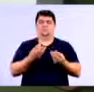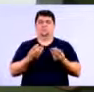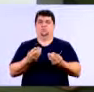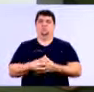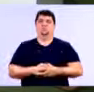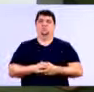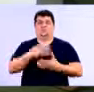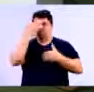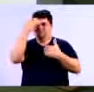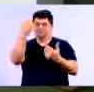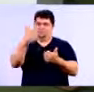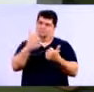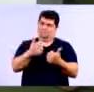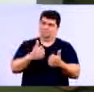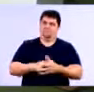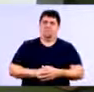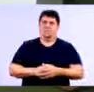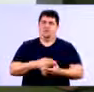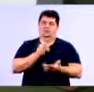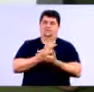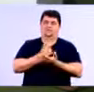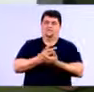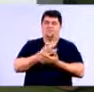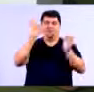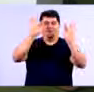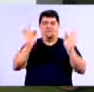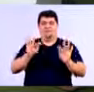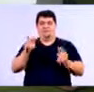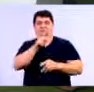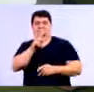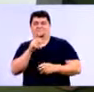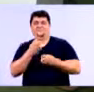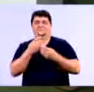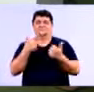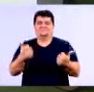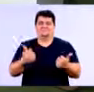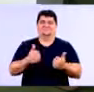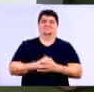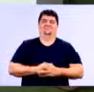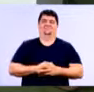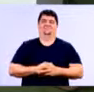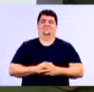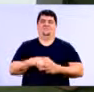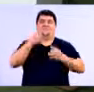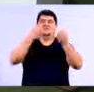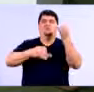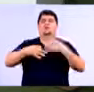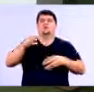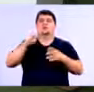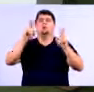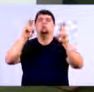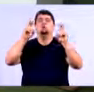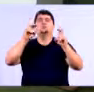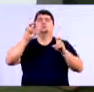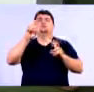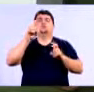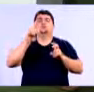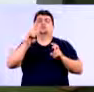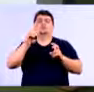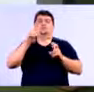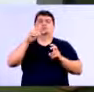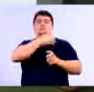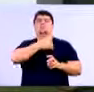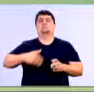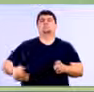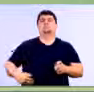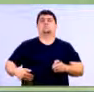ótimo, obrigado, pessoal. Vamos continuar? Feliz Dia dos Professores. Feliz Dia dos Professores, professor. Pronto. Vamos falar então dos títulos da dívida pública? Vamos, professora,